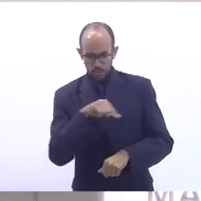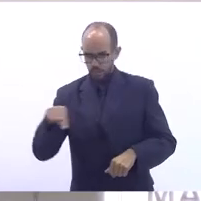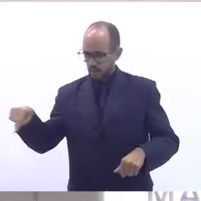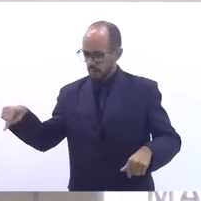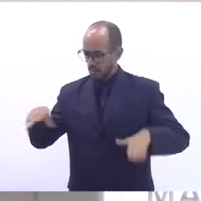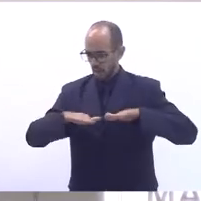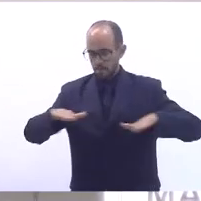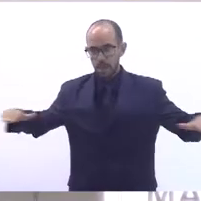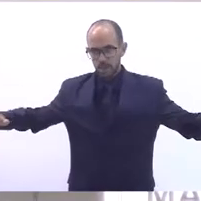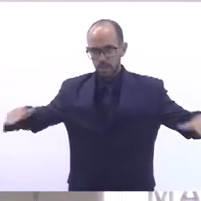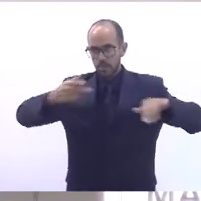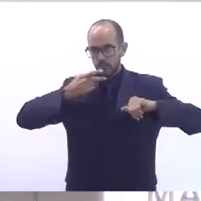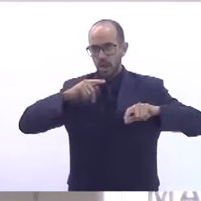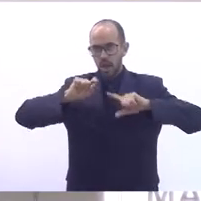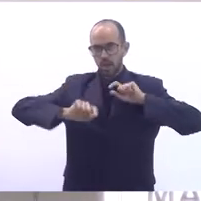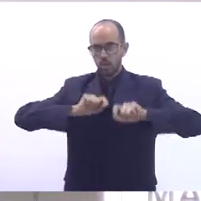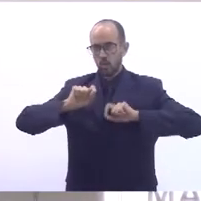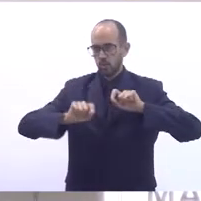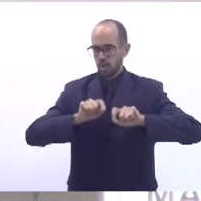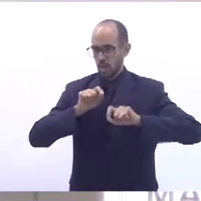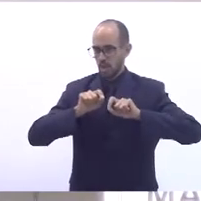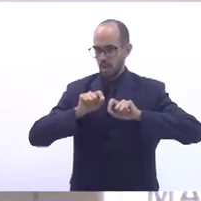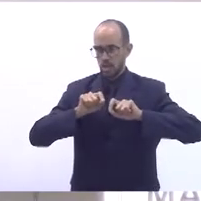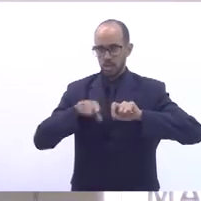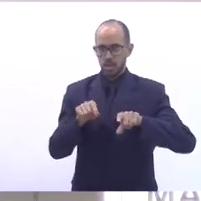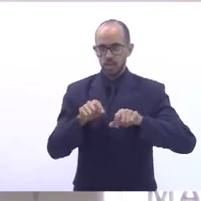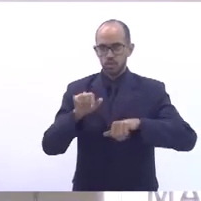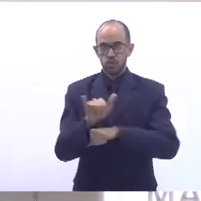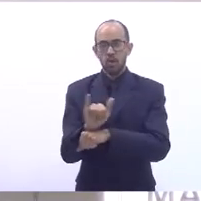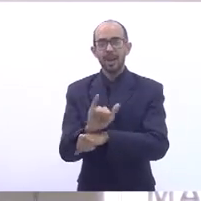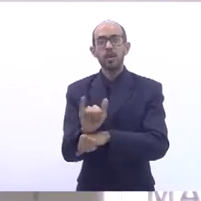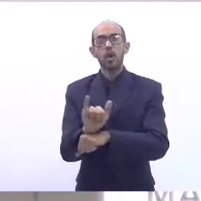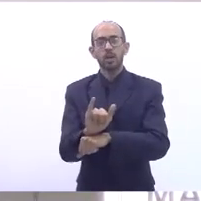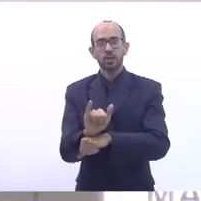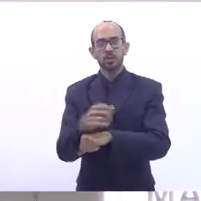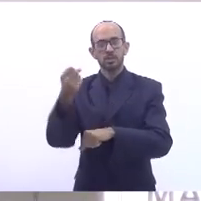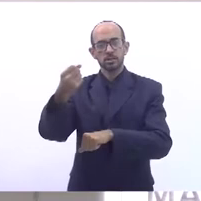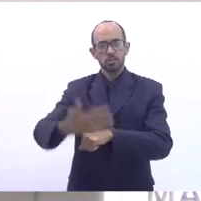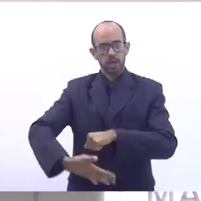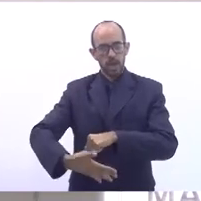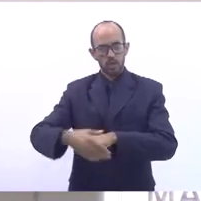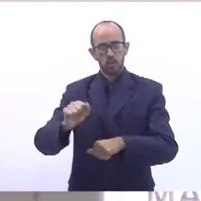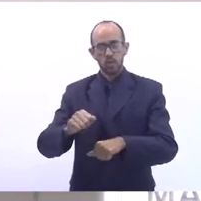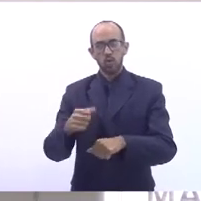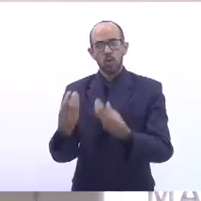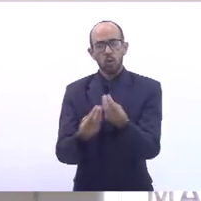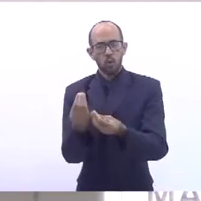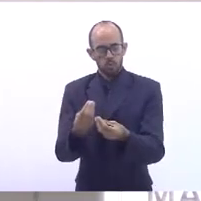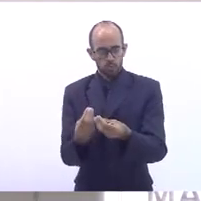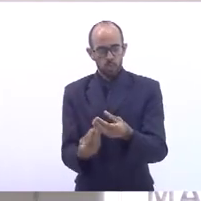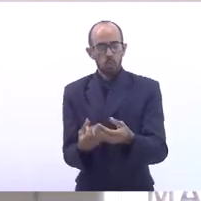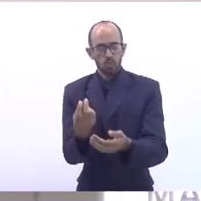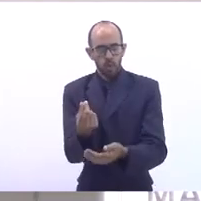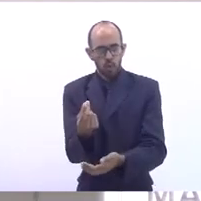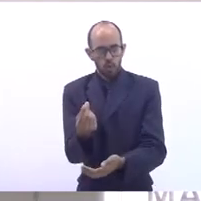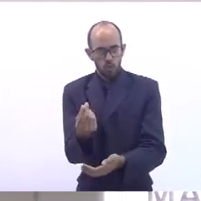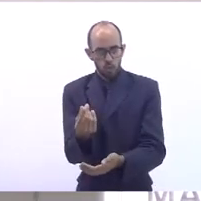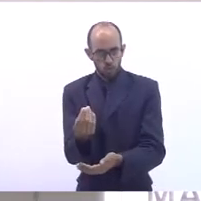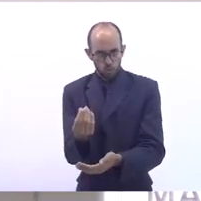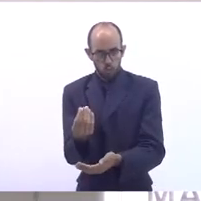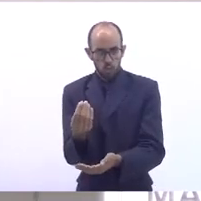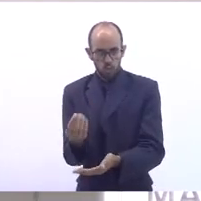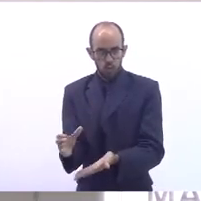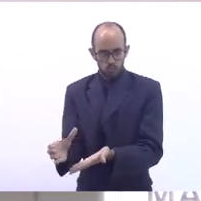sobre e claro Onde está do de Nova York né sobre quanto gerou de lucro e tudo mais é